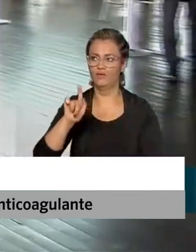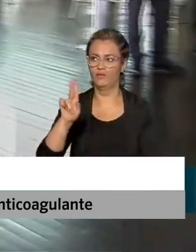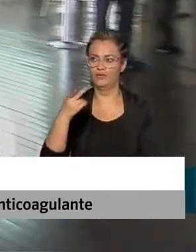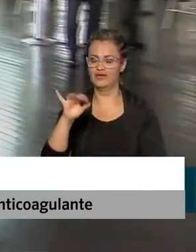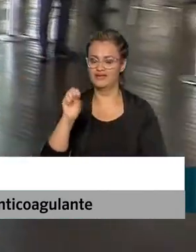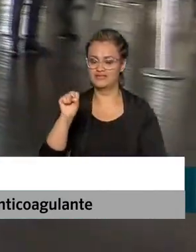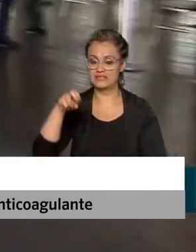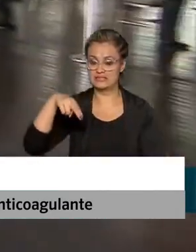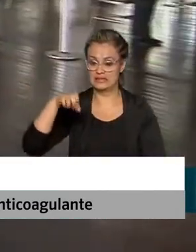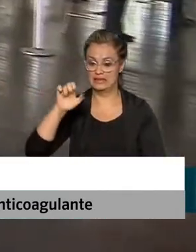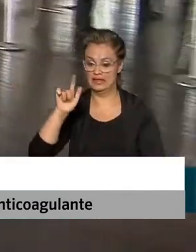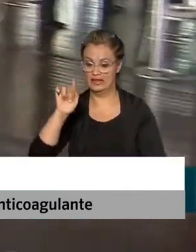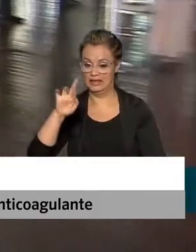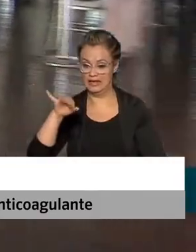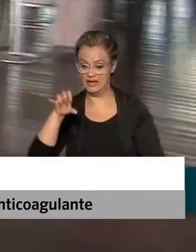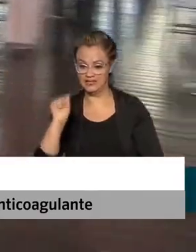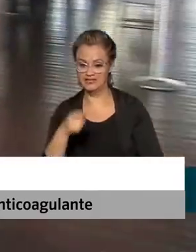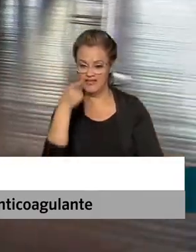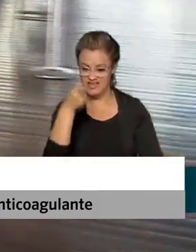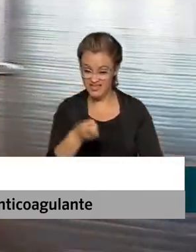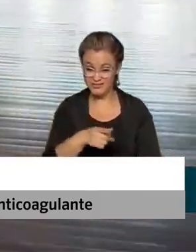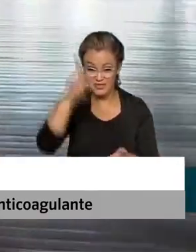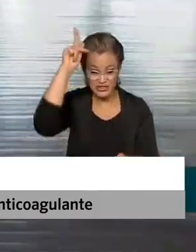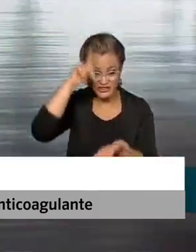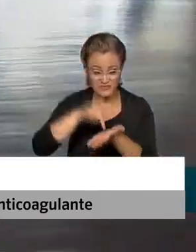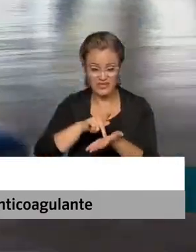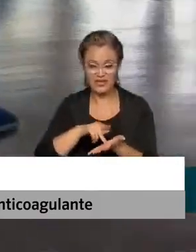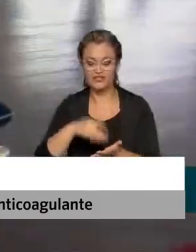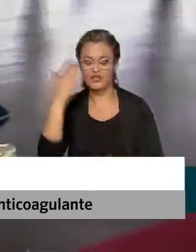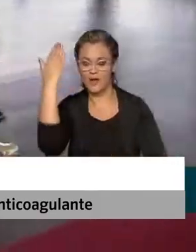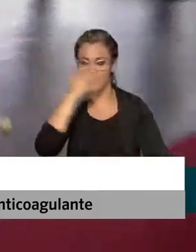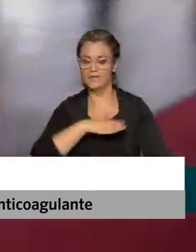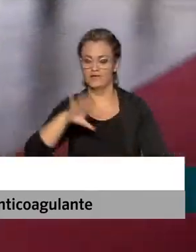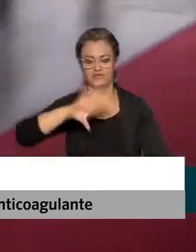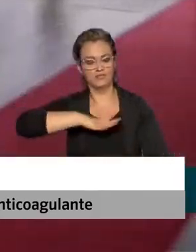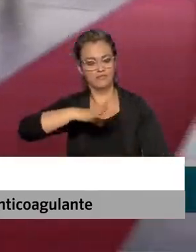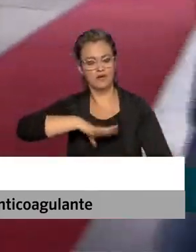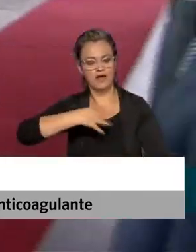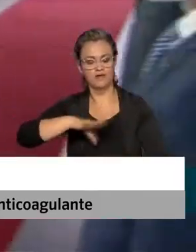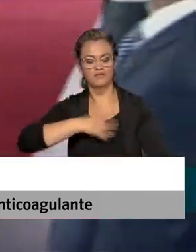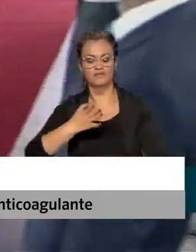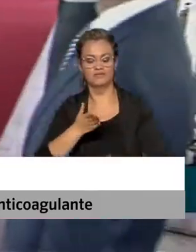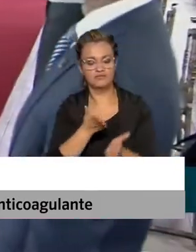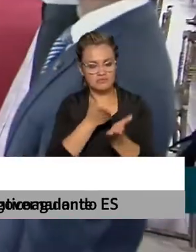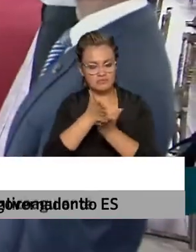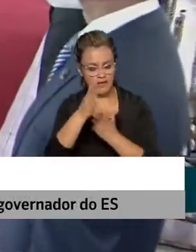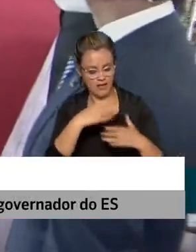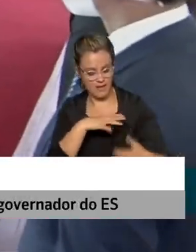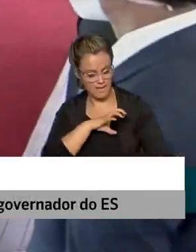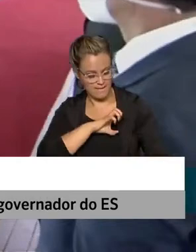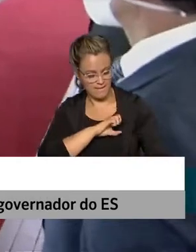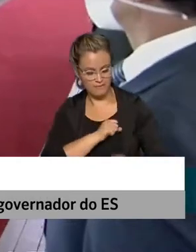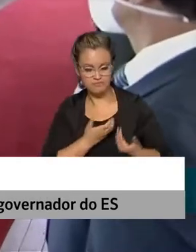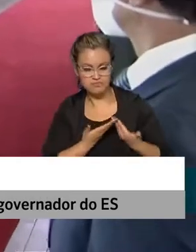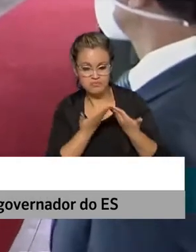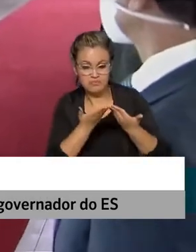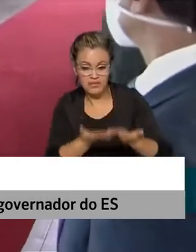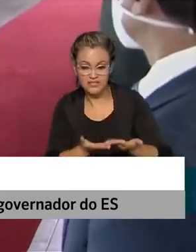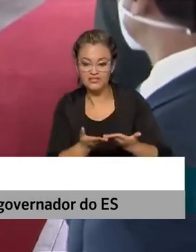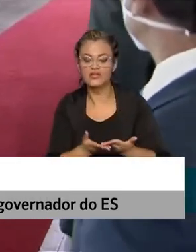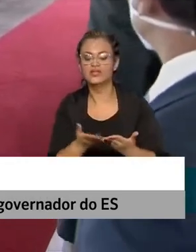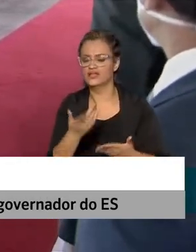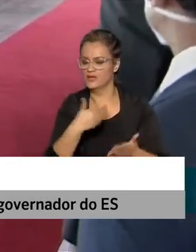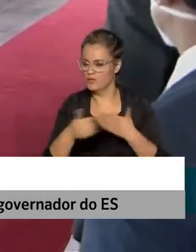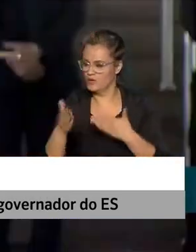este gládio invicto materializa o seu símbolo de bravura, descortino e bondade, que nunca hesitou